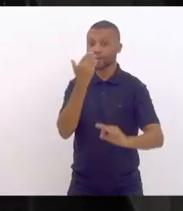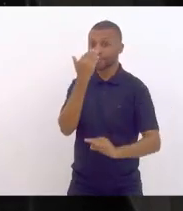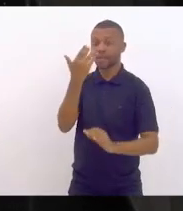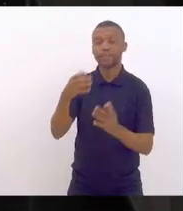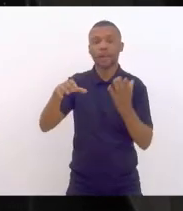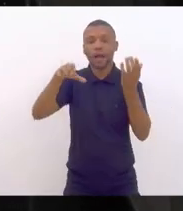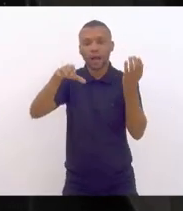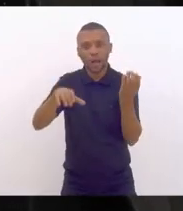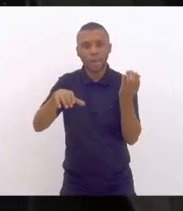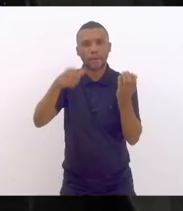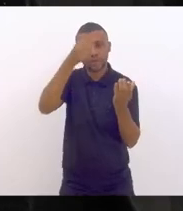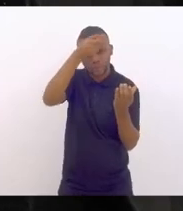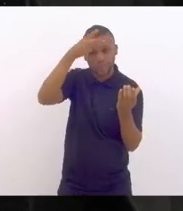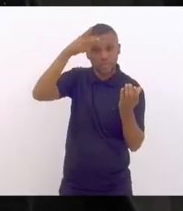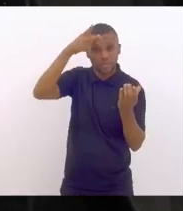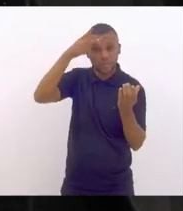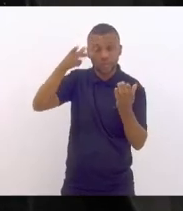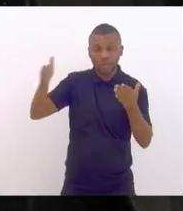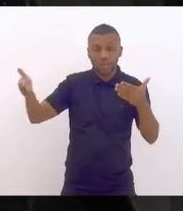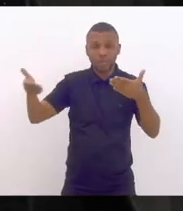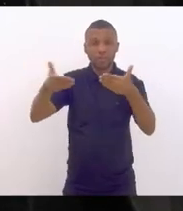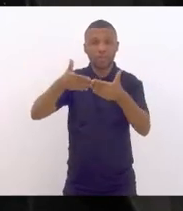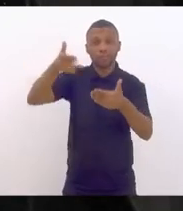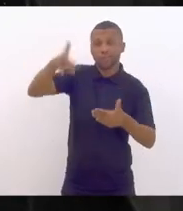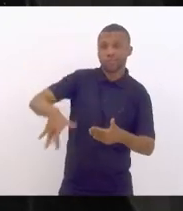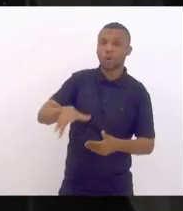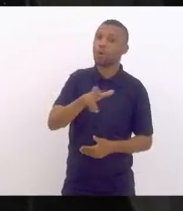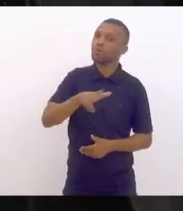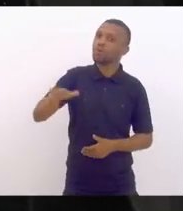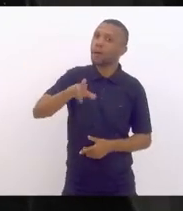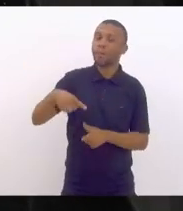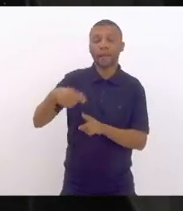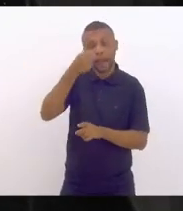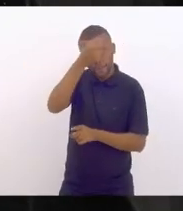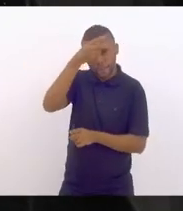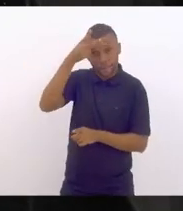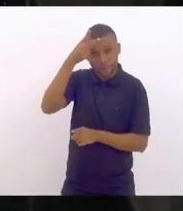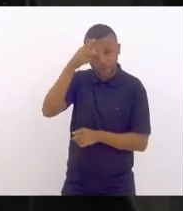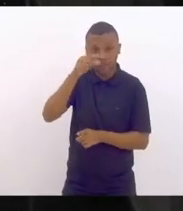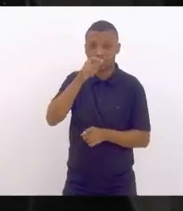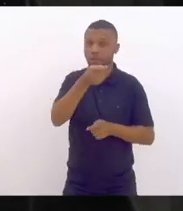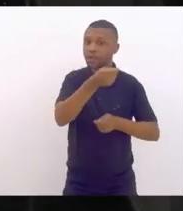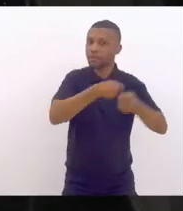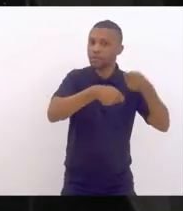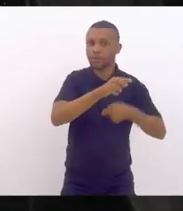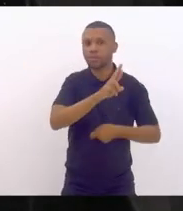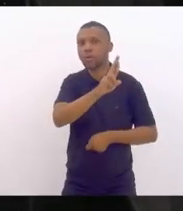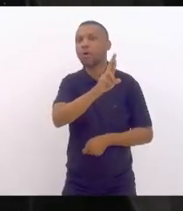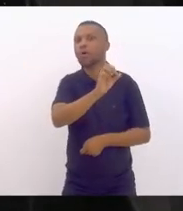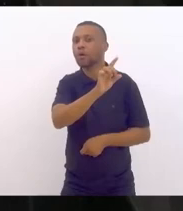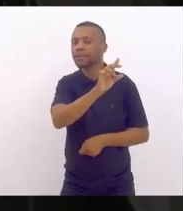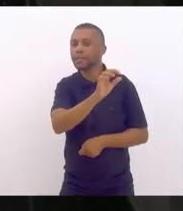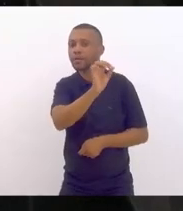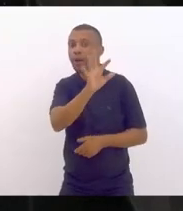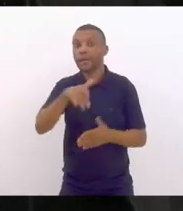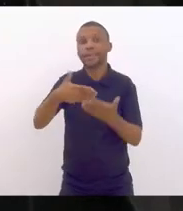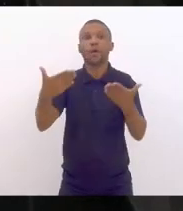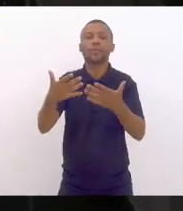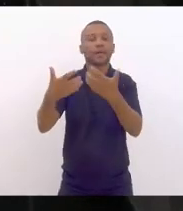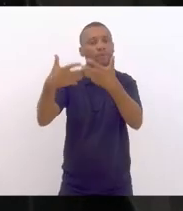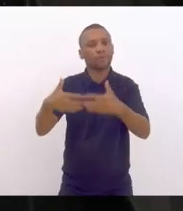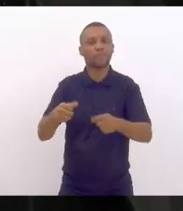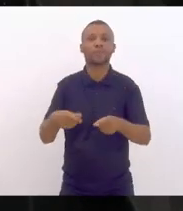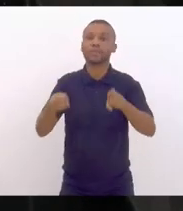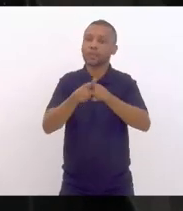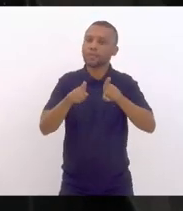foi fechada e só não ficou fechada e abandonada porque a prefeitura do Belo Rodrigo reabriu já tá funcionando até hoje e uma segurança presente que